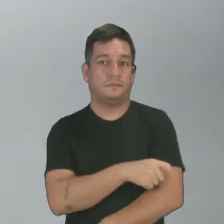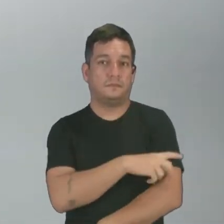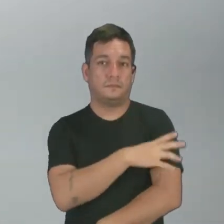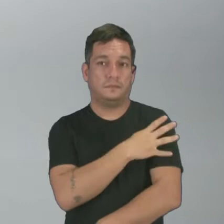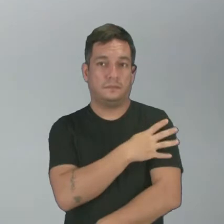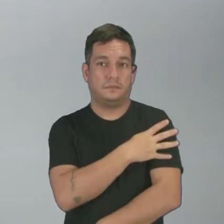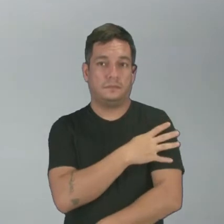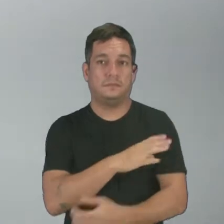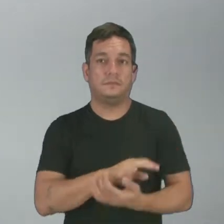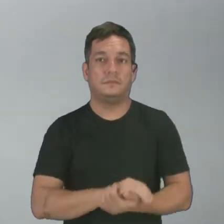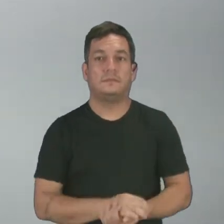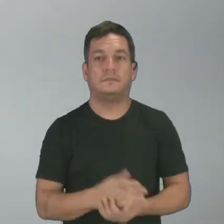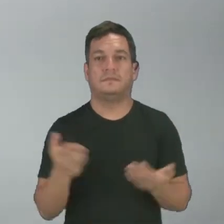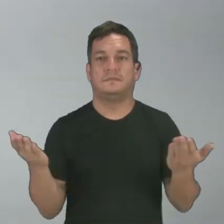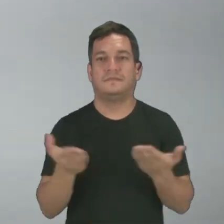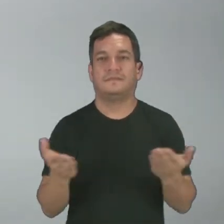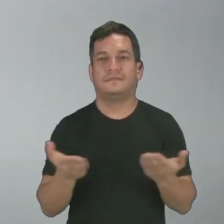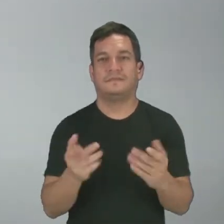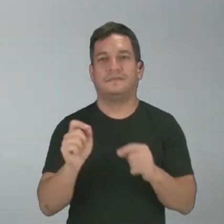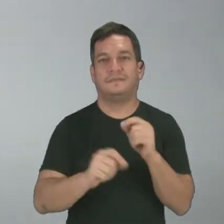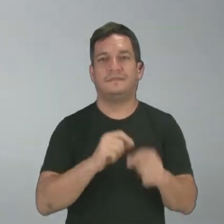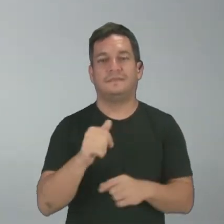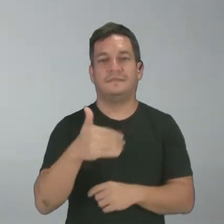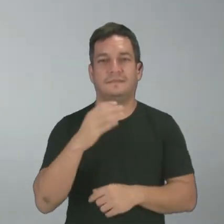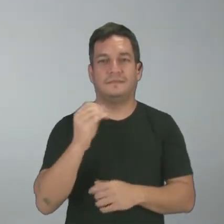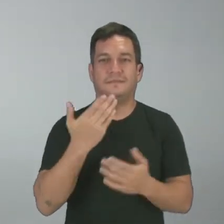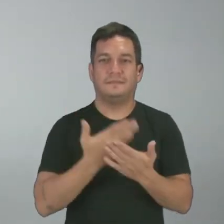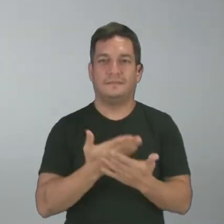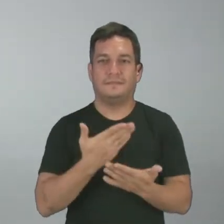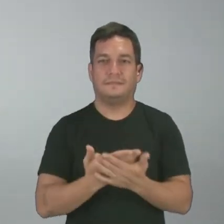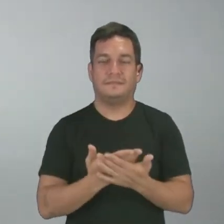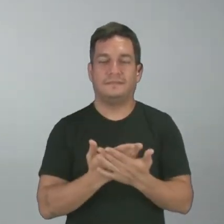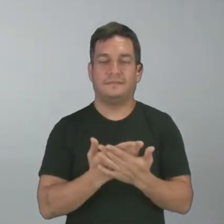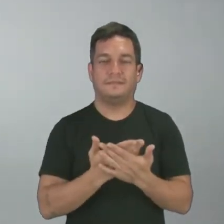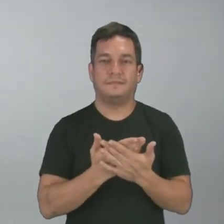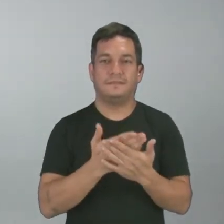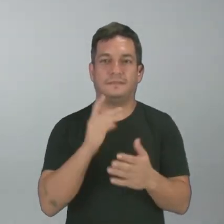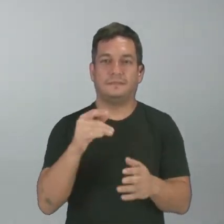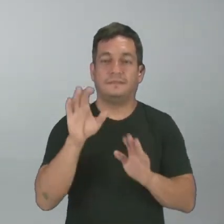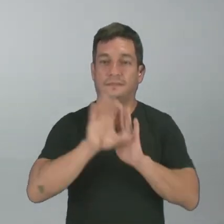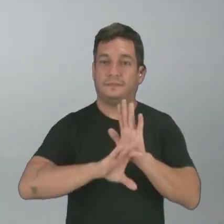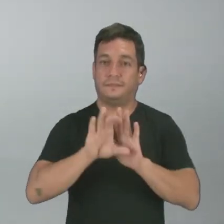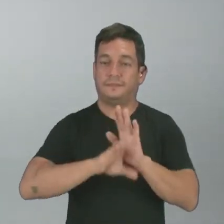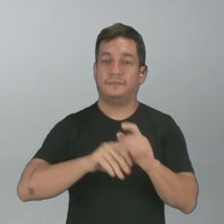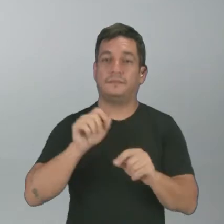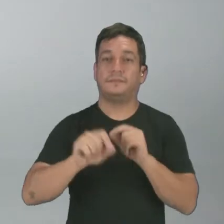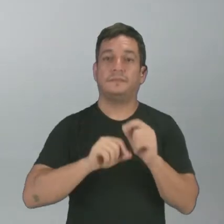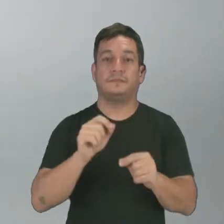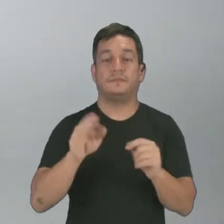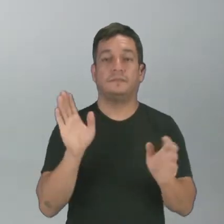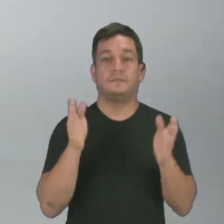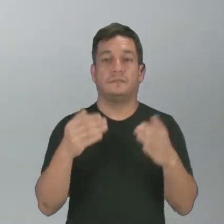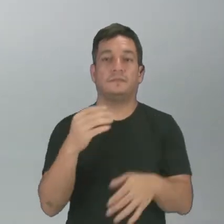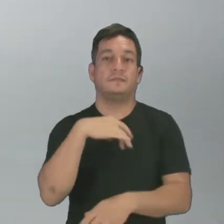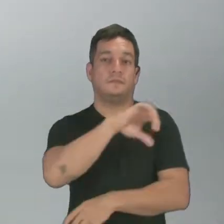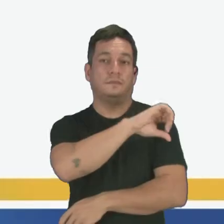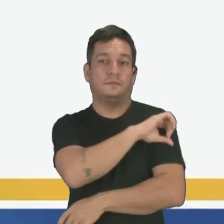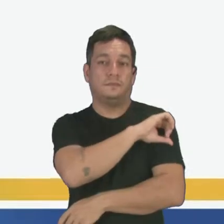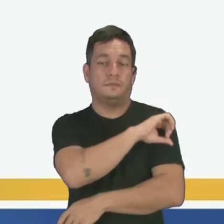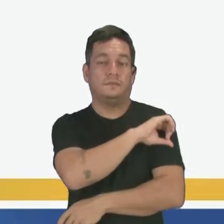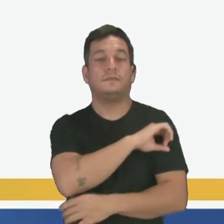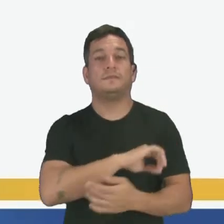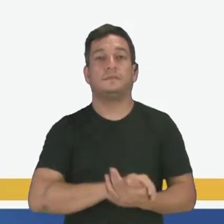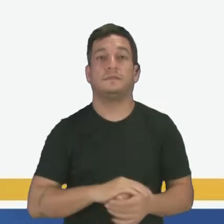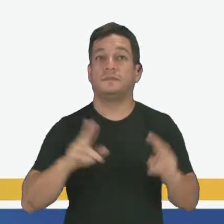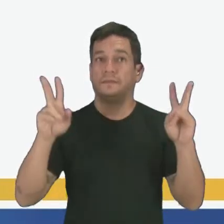finais, e hoje vamos estar na nossa 10ª aula, e a nossa aula é conteúdo de 9º ano, tá certo? E